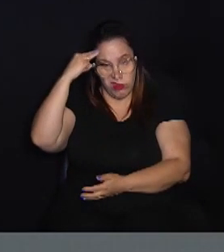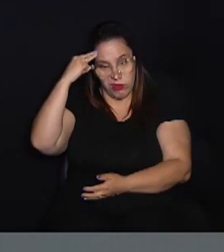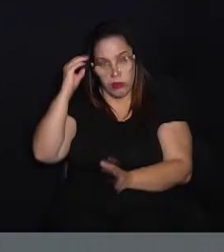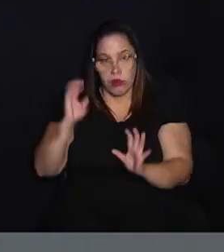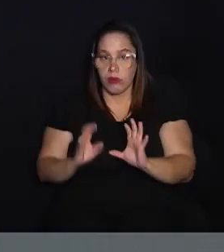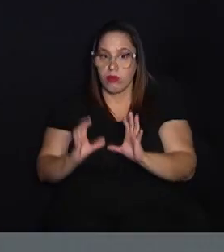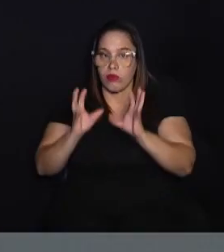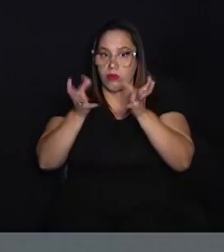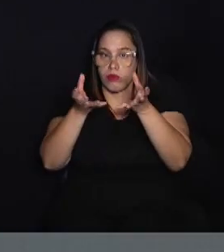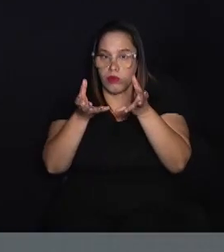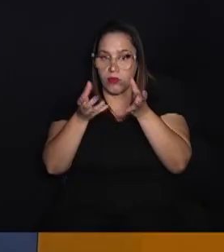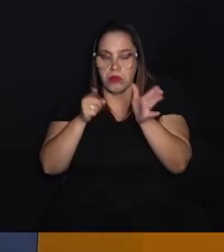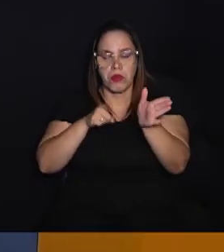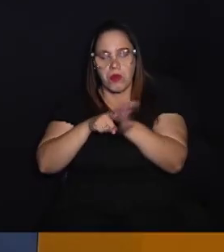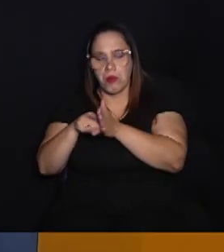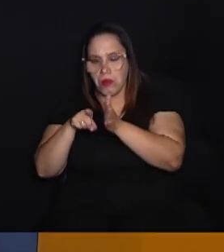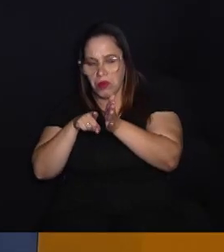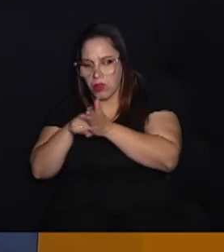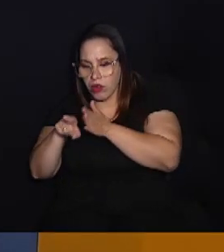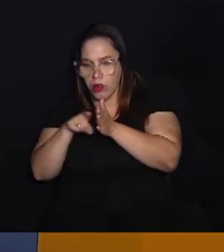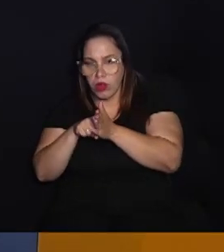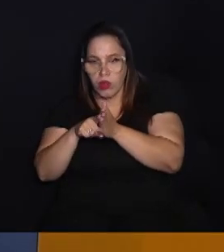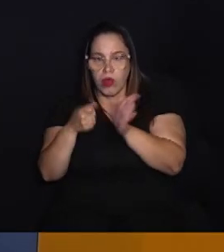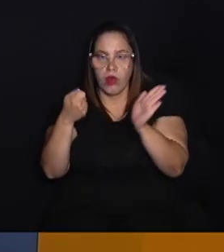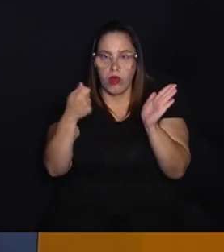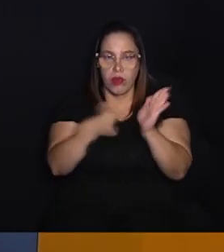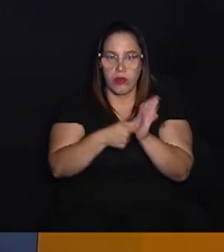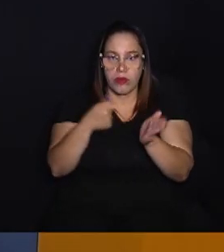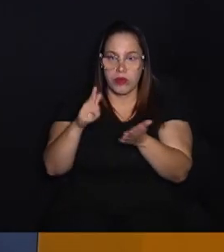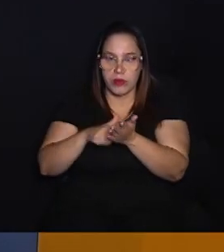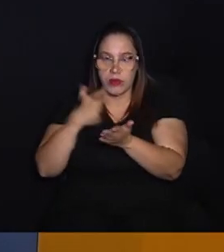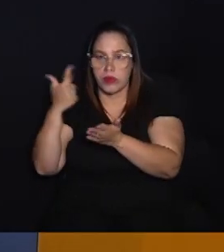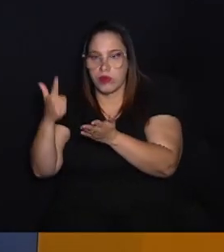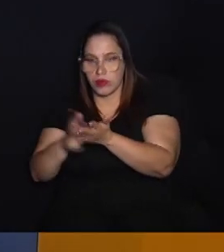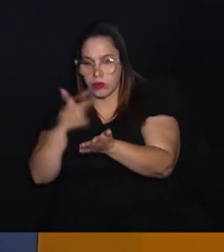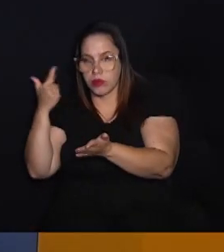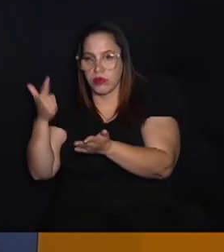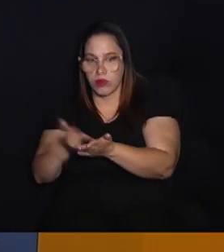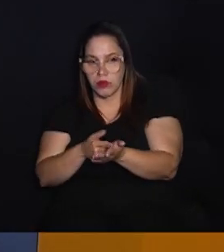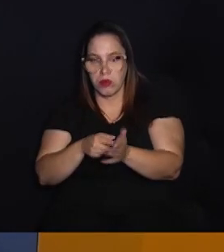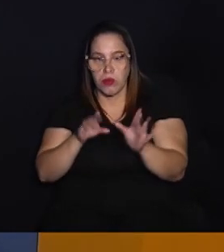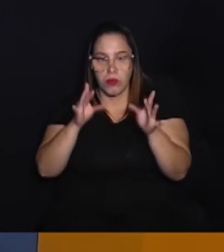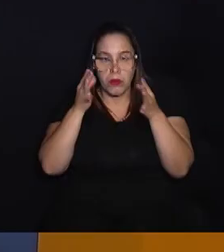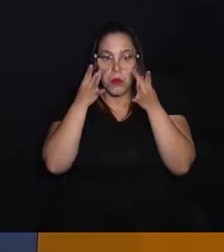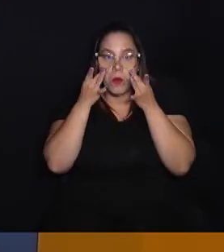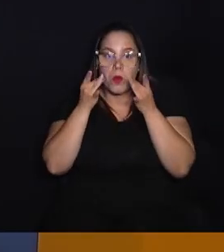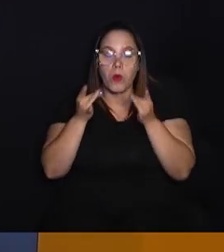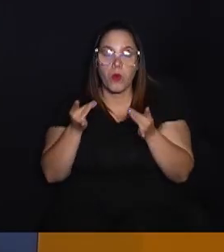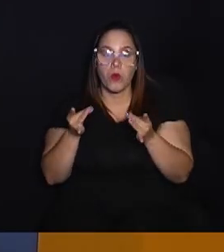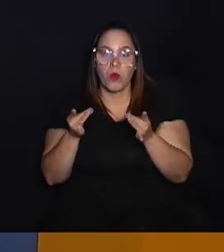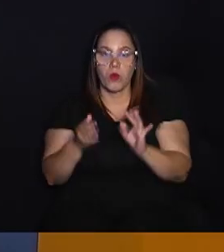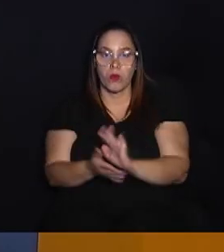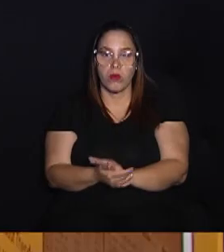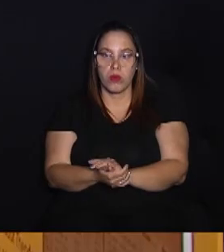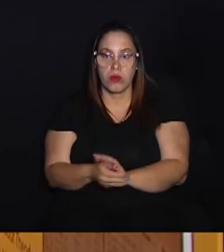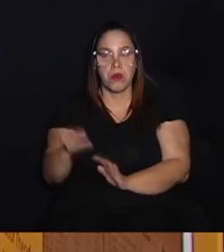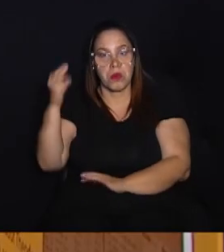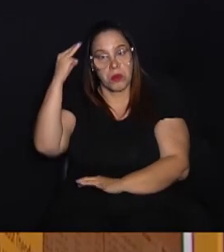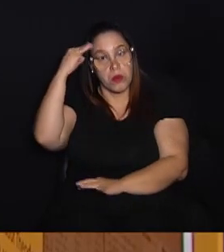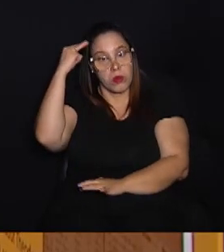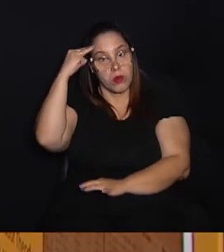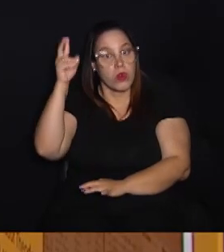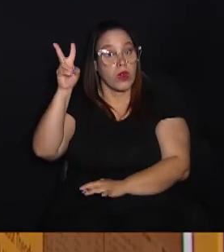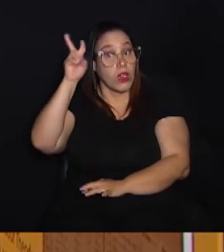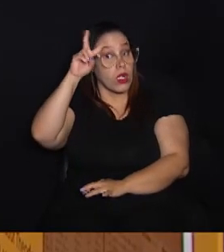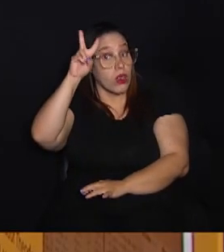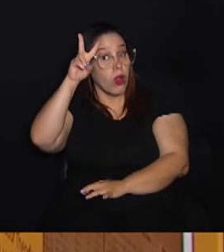realiza a produção de pesquisas e a publicação de livros e periódicos com foco na articulação entre memória e